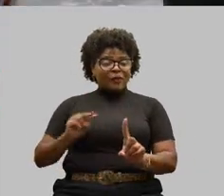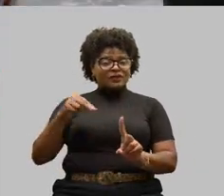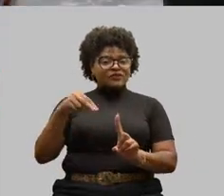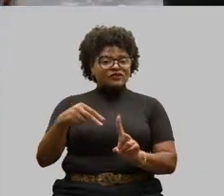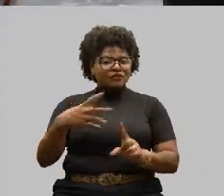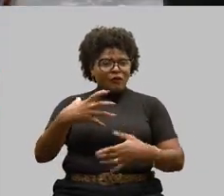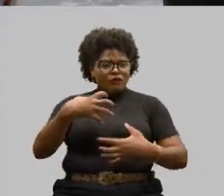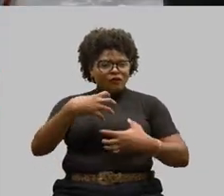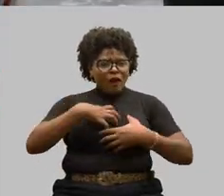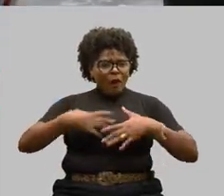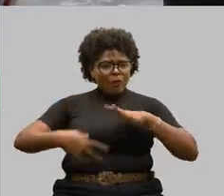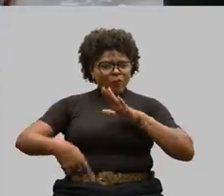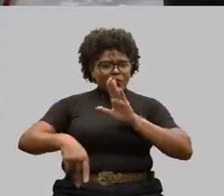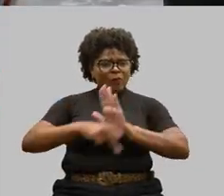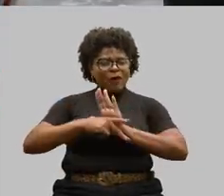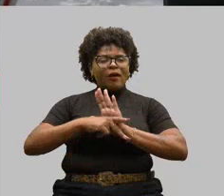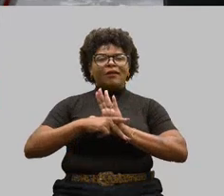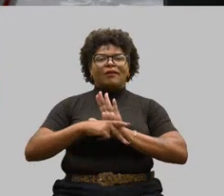dele